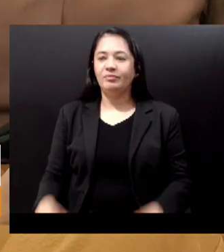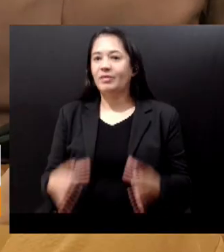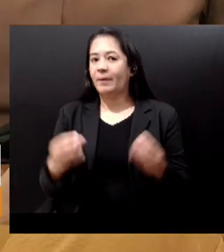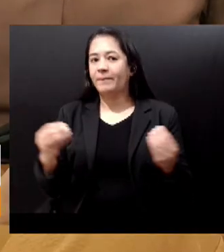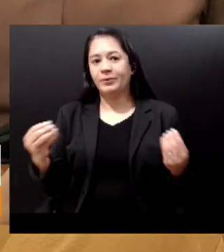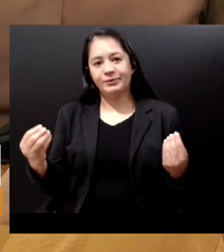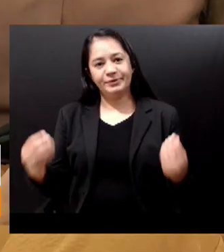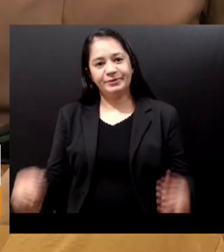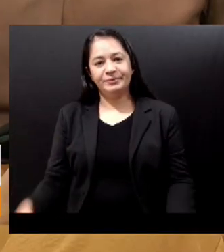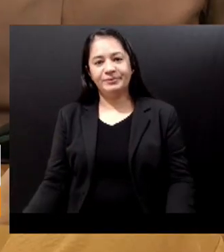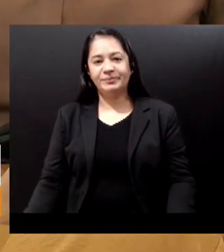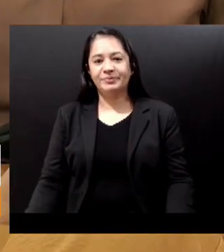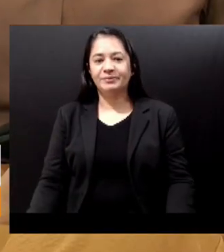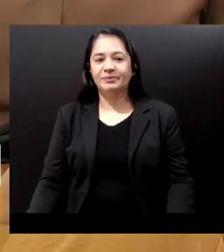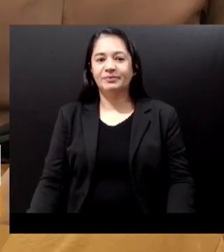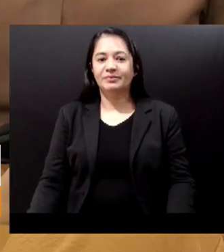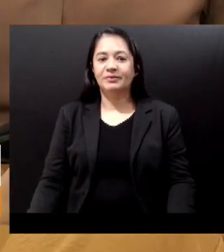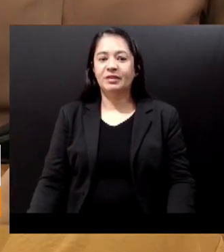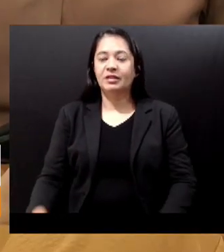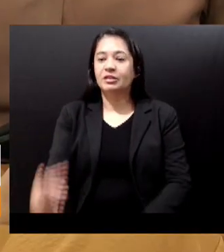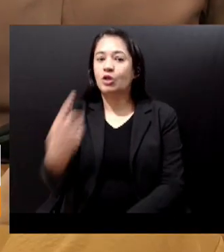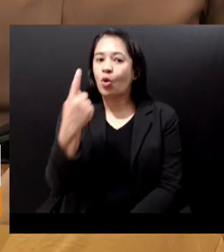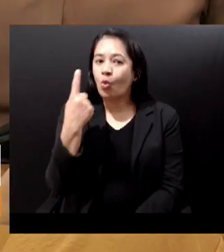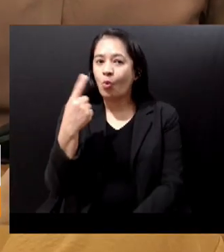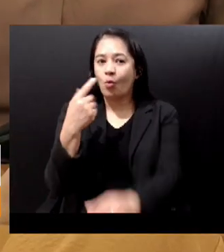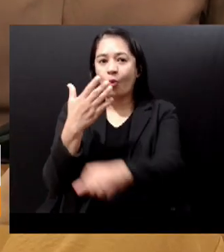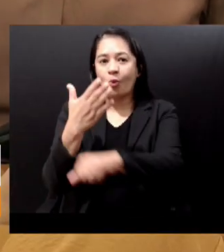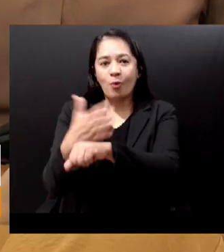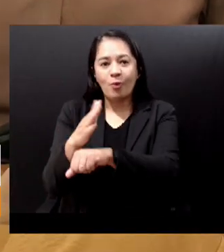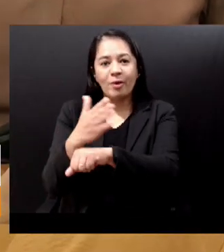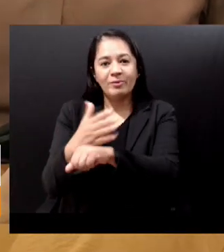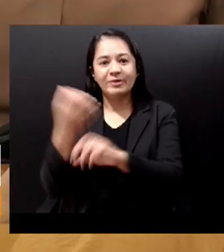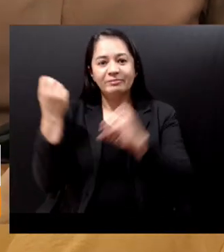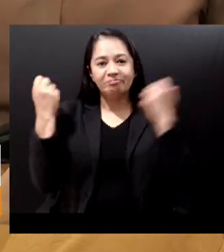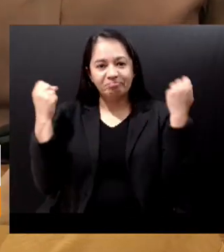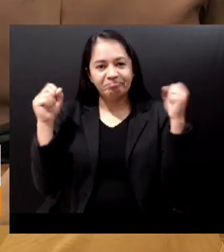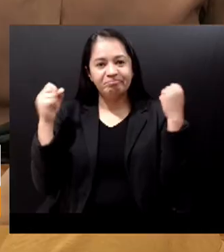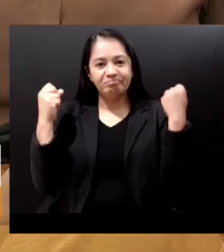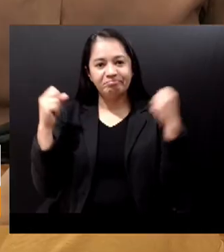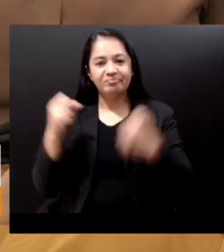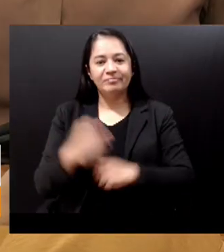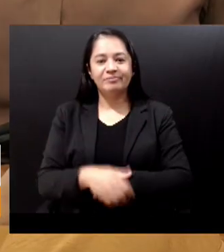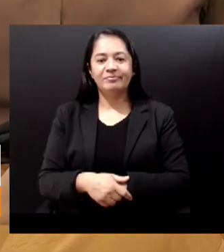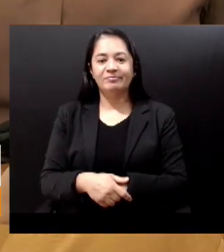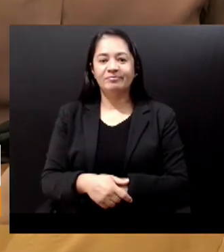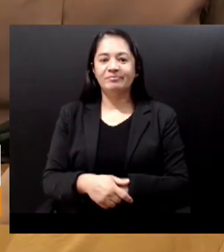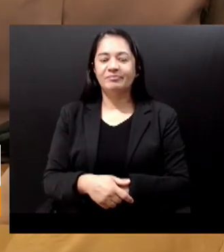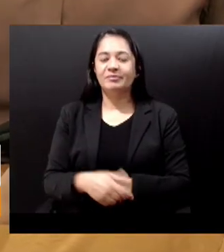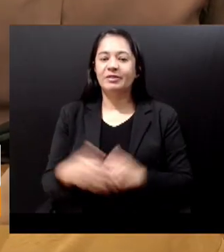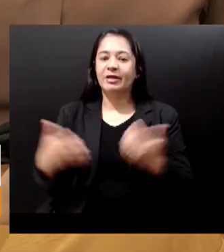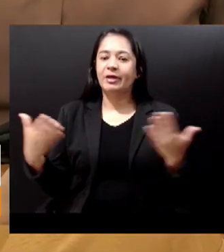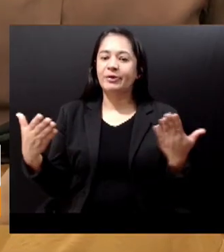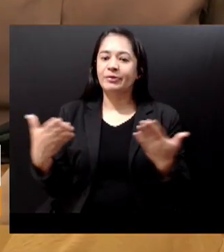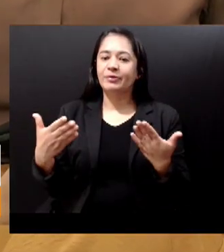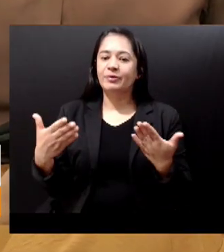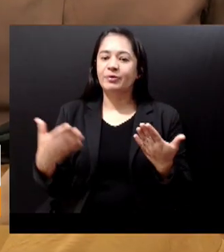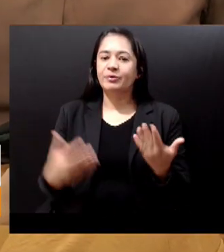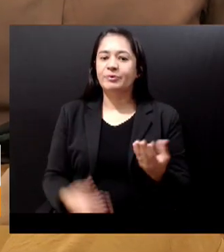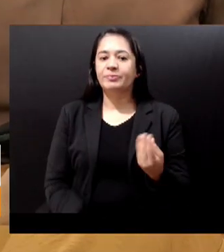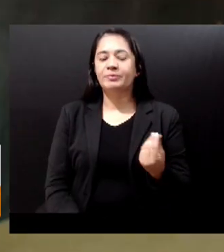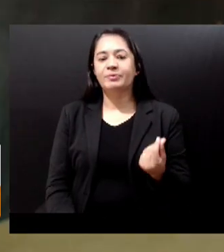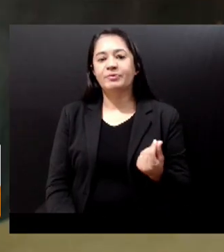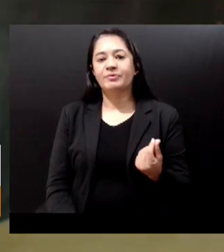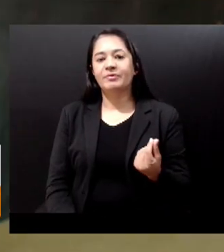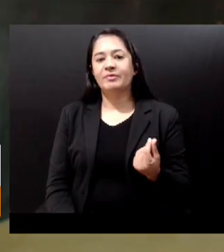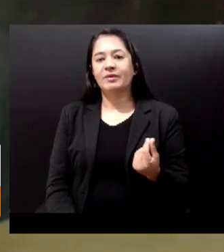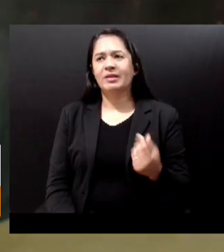repente, na prática de significado. uma atividade. Uhum, muito significado. Agora, tem uma faixa etária, quando